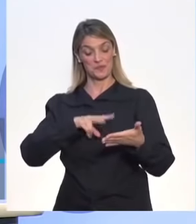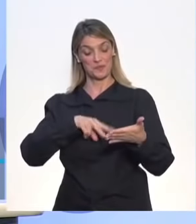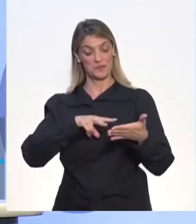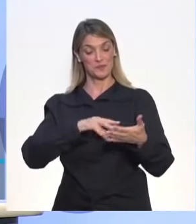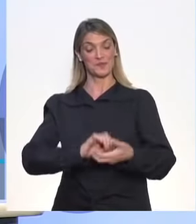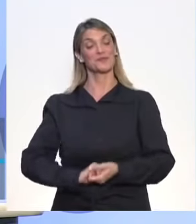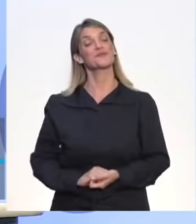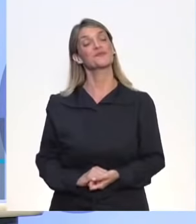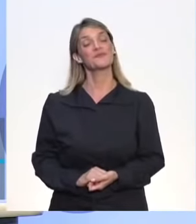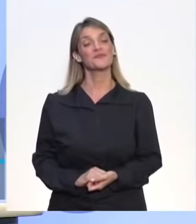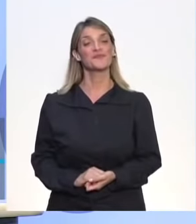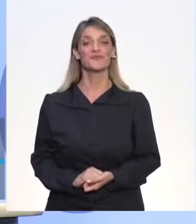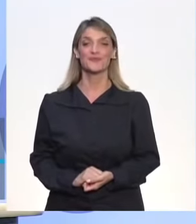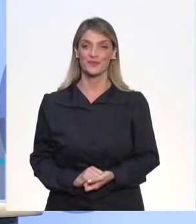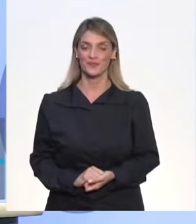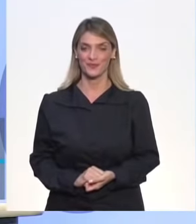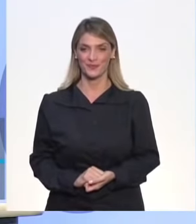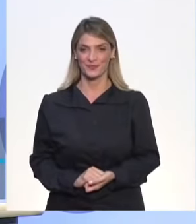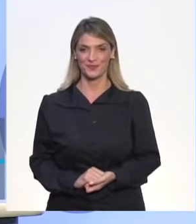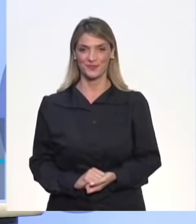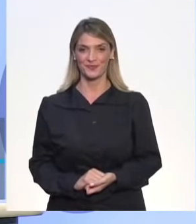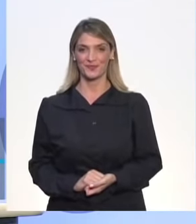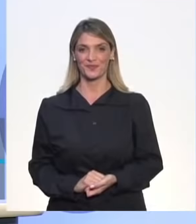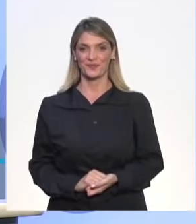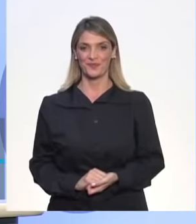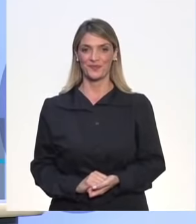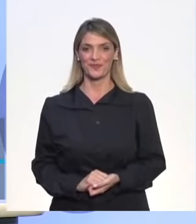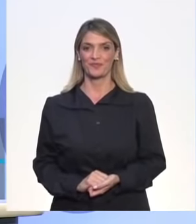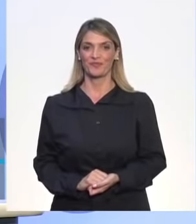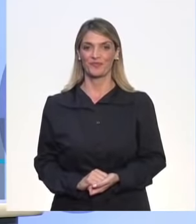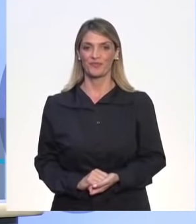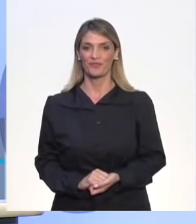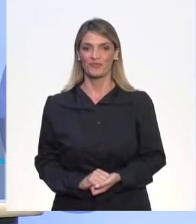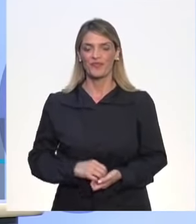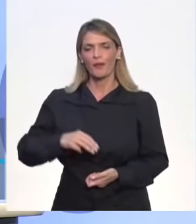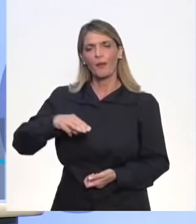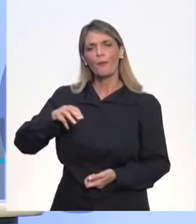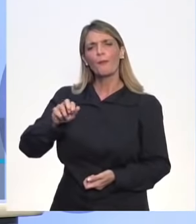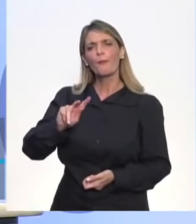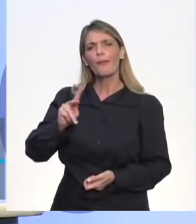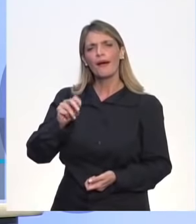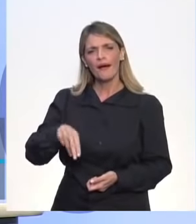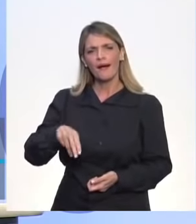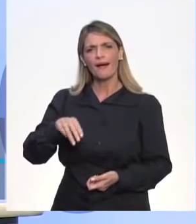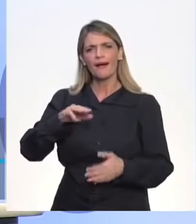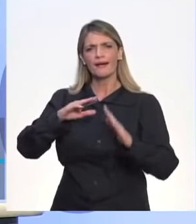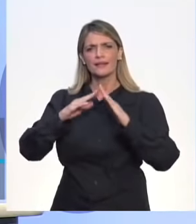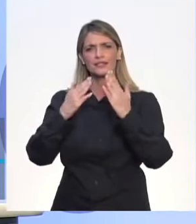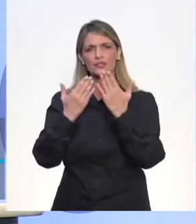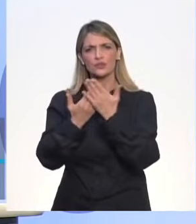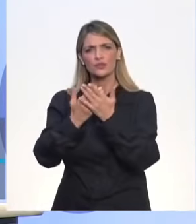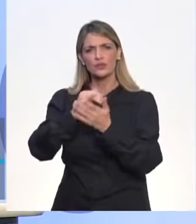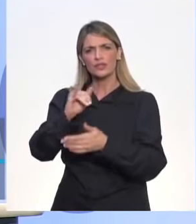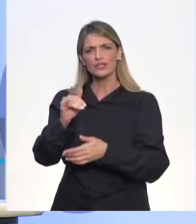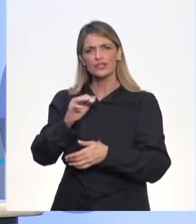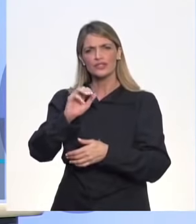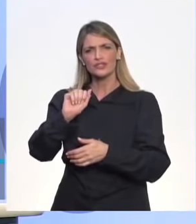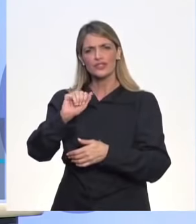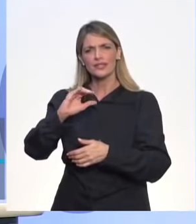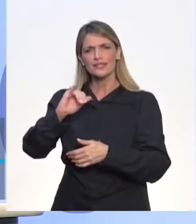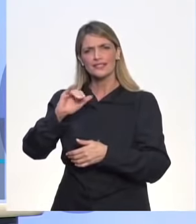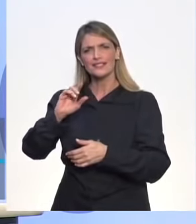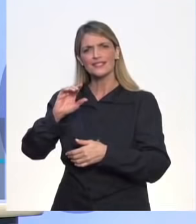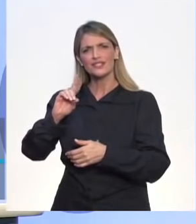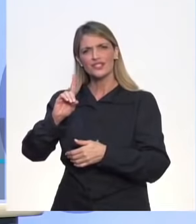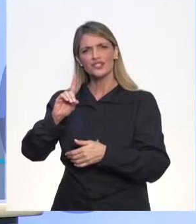bem à e eu tenho aqui mahan escola Rachid Jabur Cândido